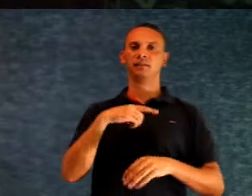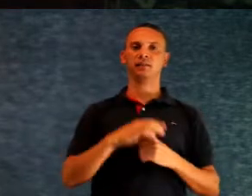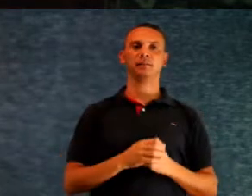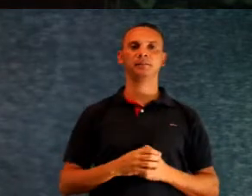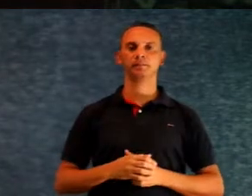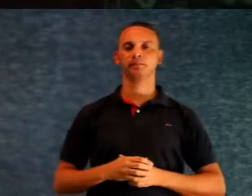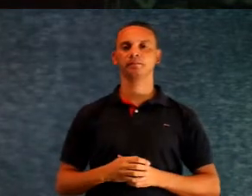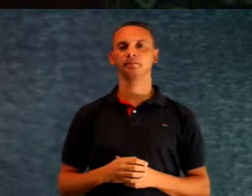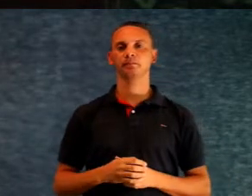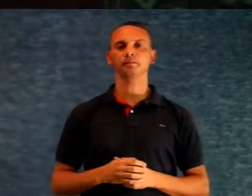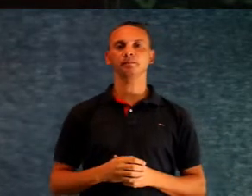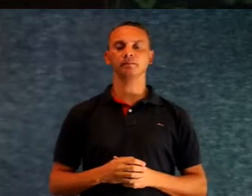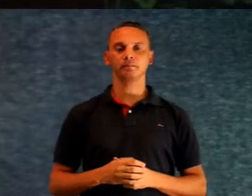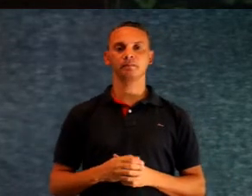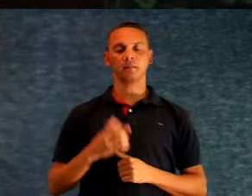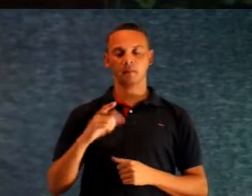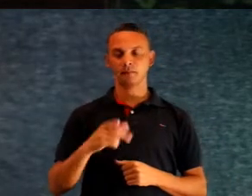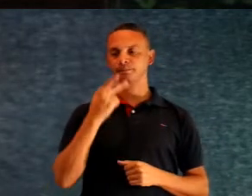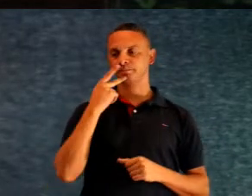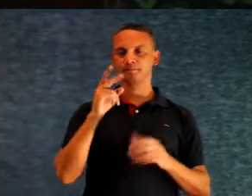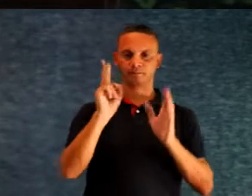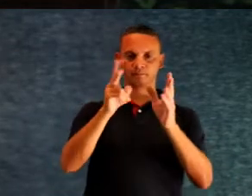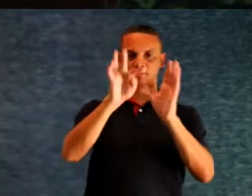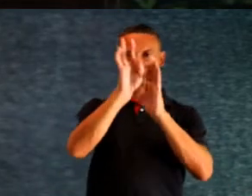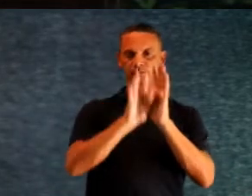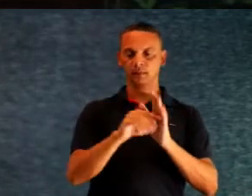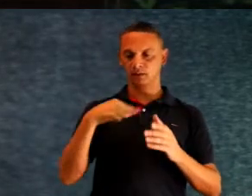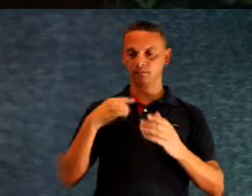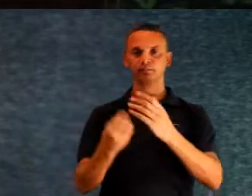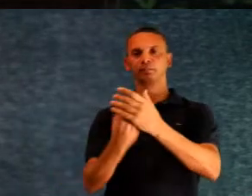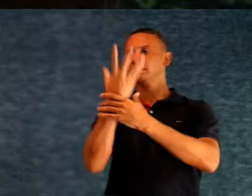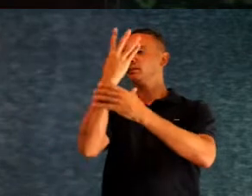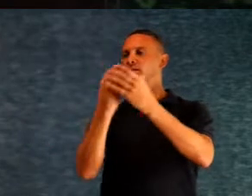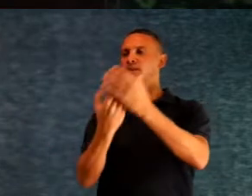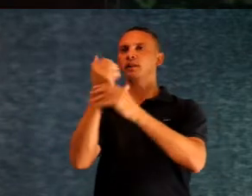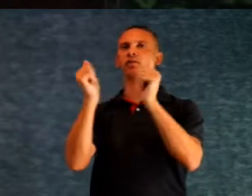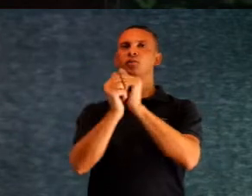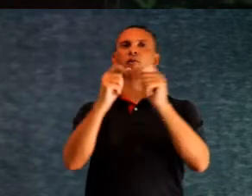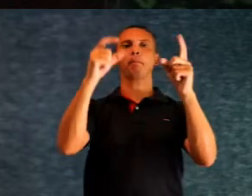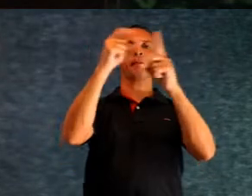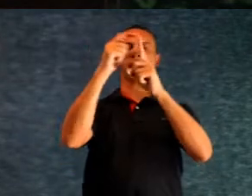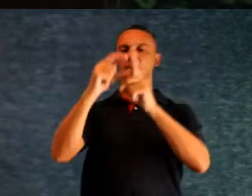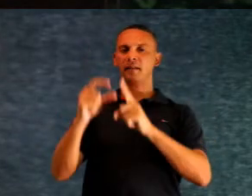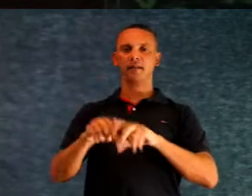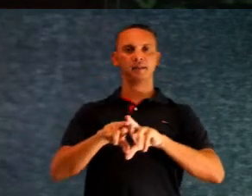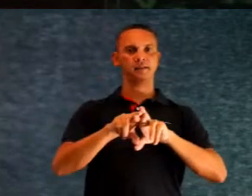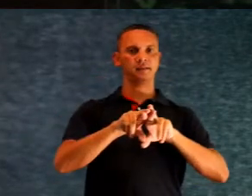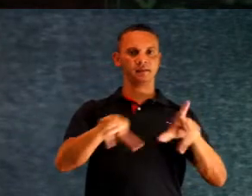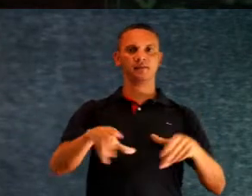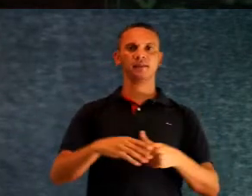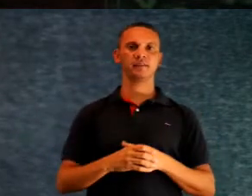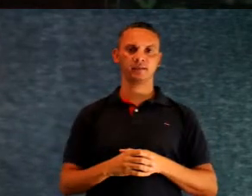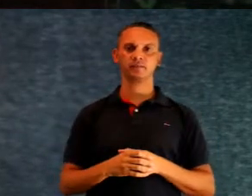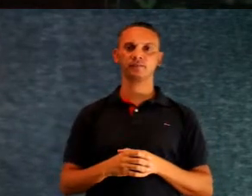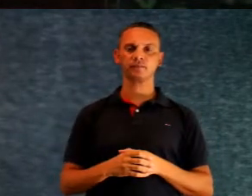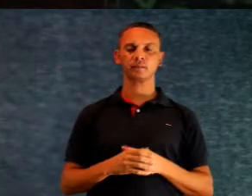eram excepcionalmente gostosos, ou estávamos felizes, só um termo era capaz de exprimir